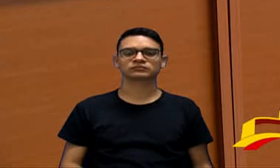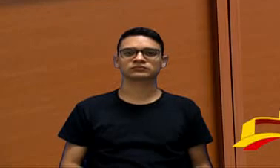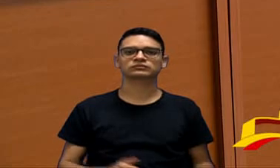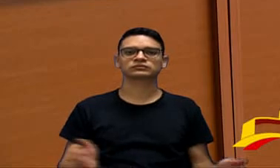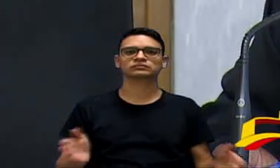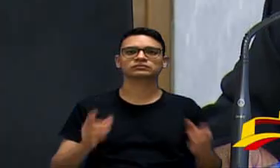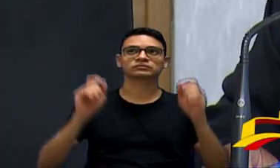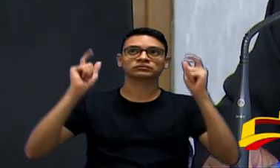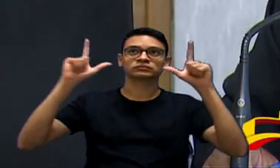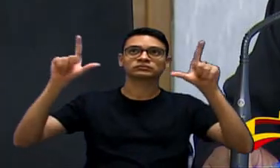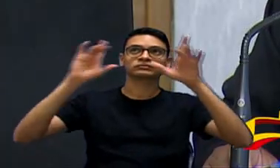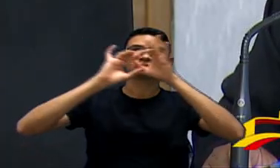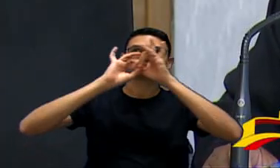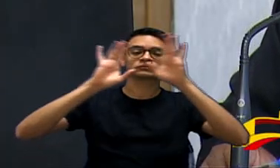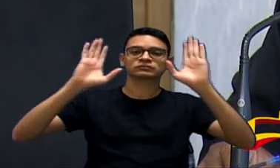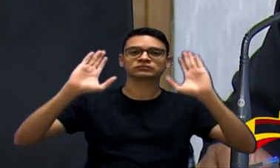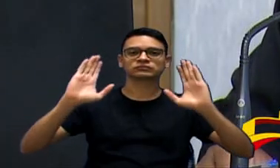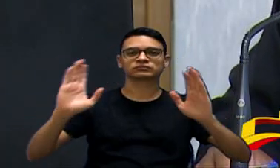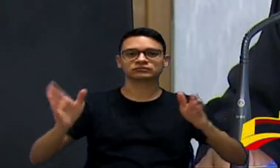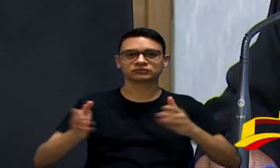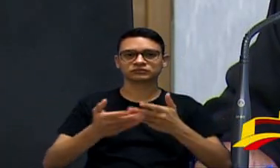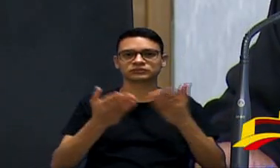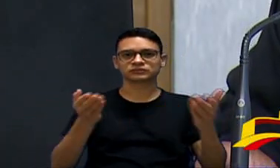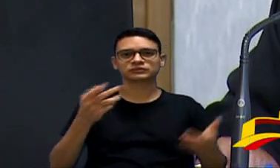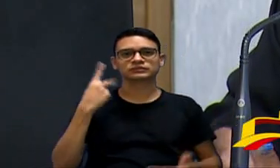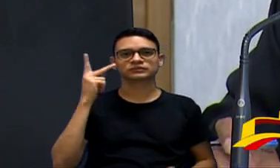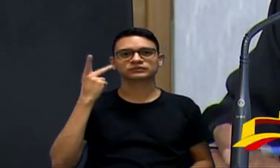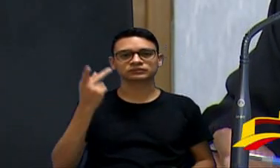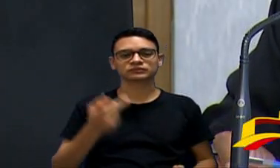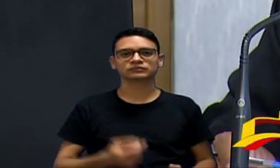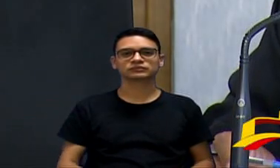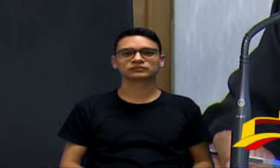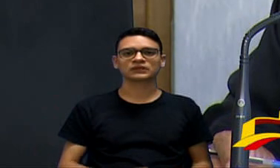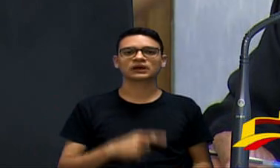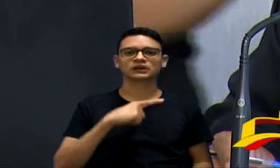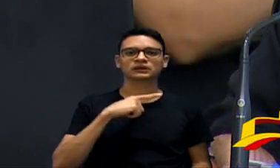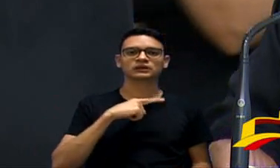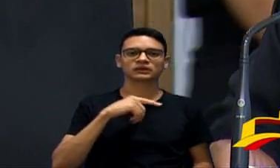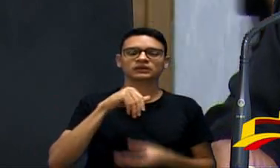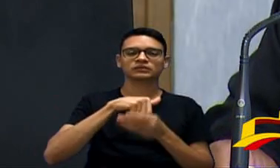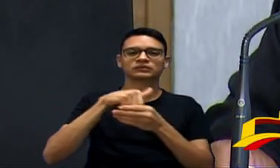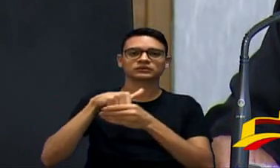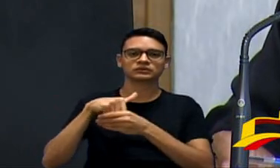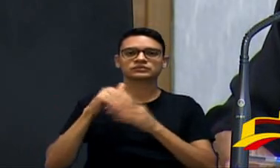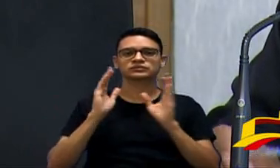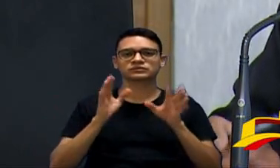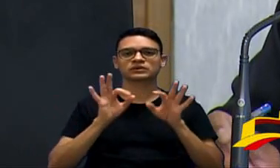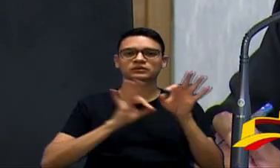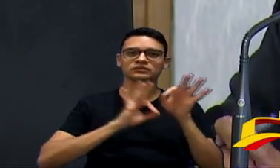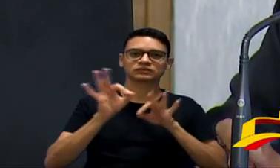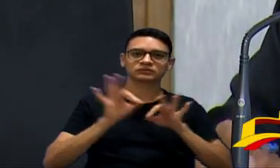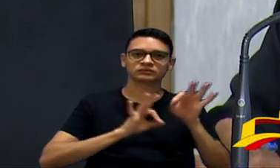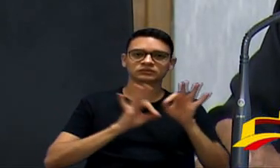Está aberto o painel de votação, senhores vereadores. Temos a votação no painel. Projeto